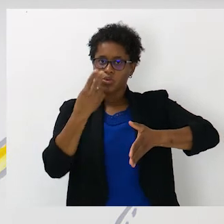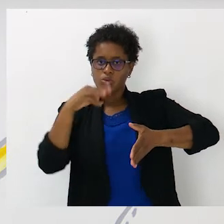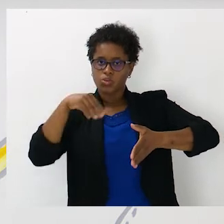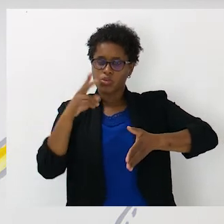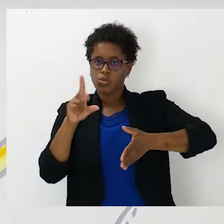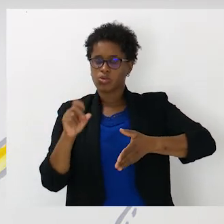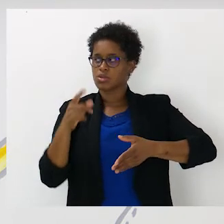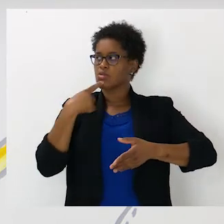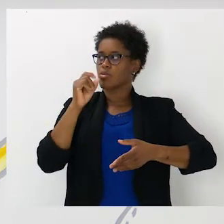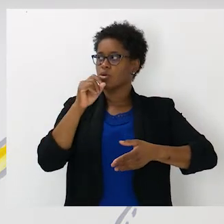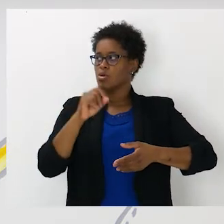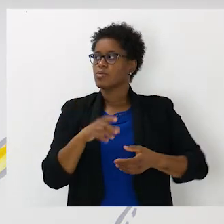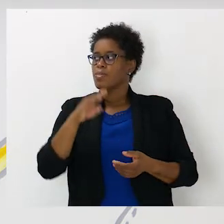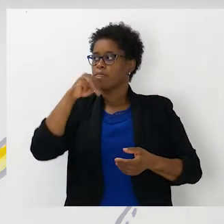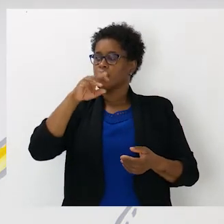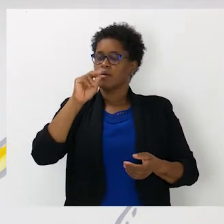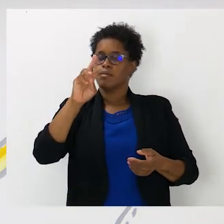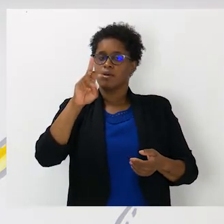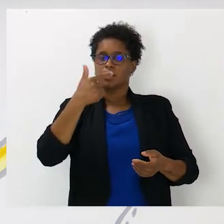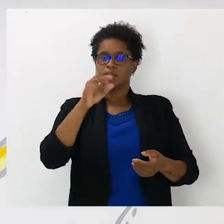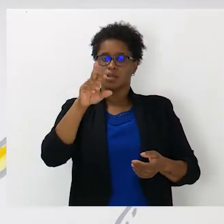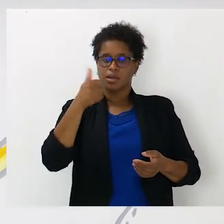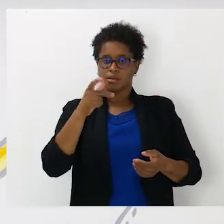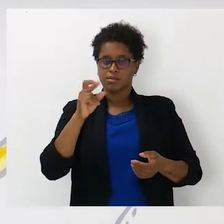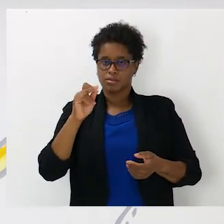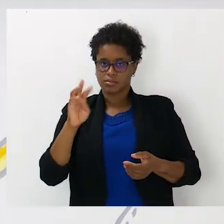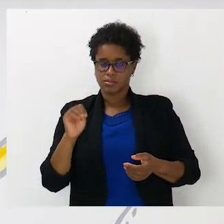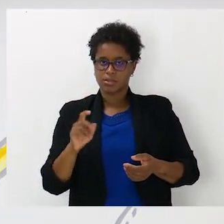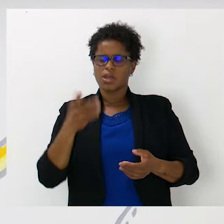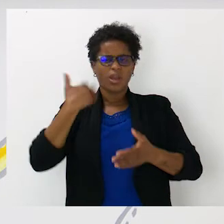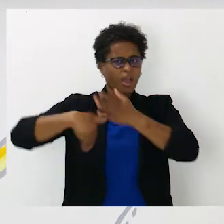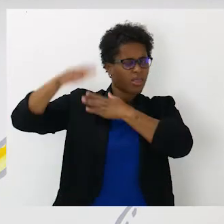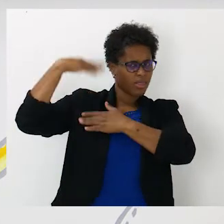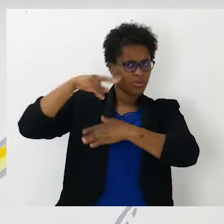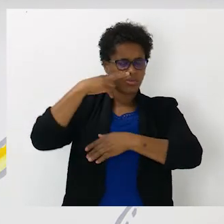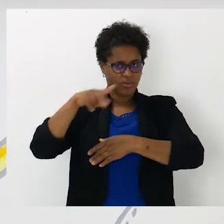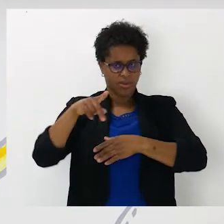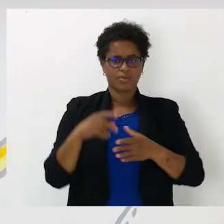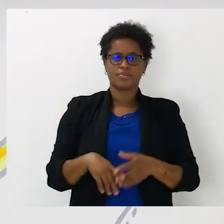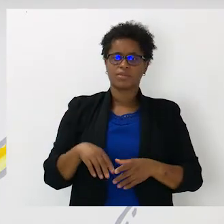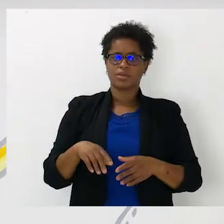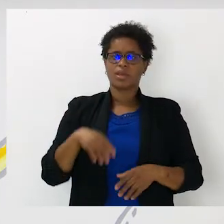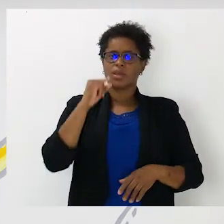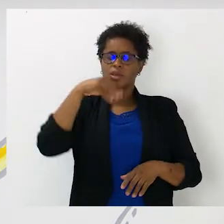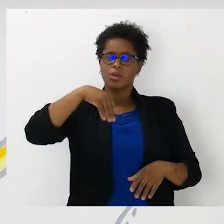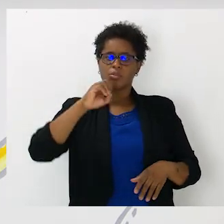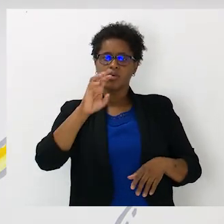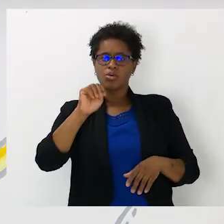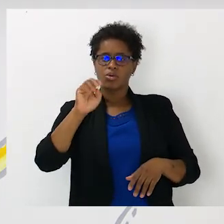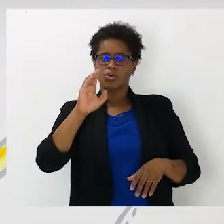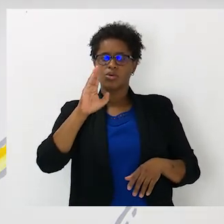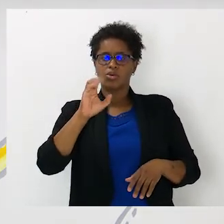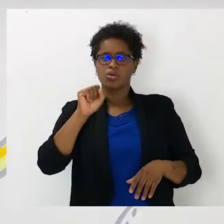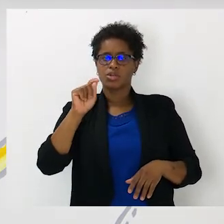estão a ver? E é o mais antigo. Temos hipogeus